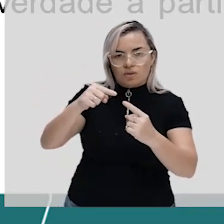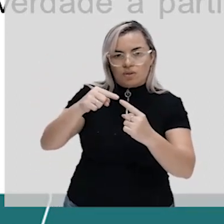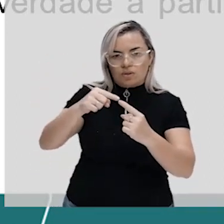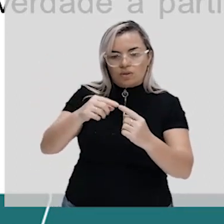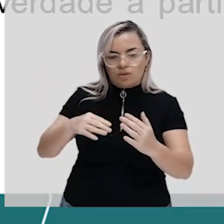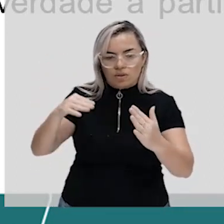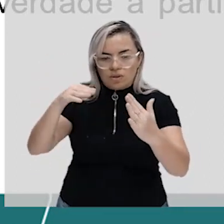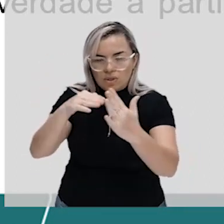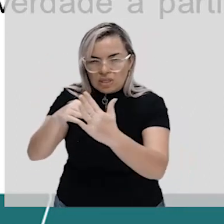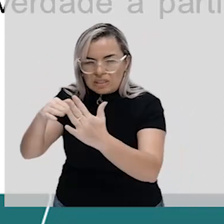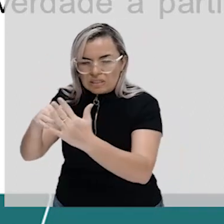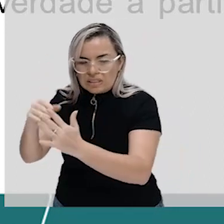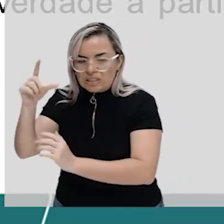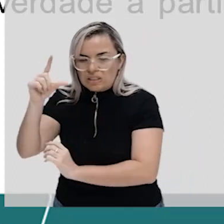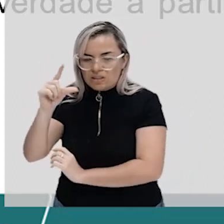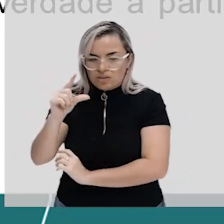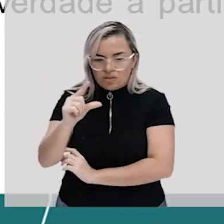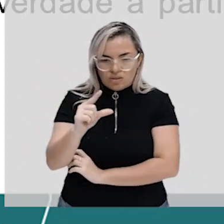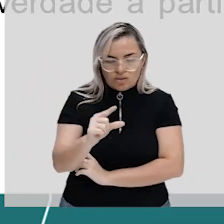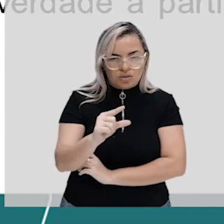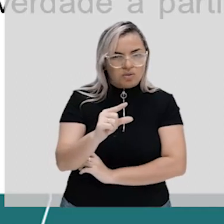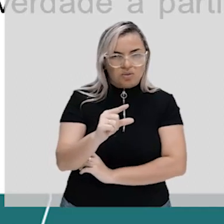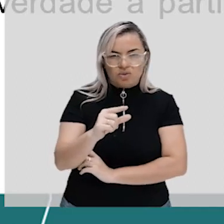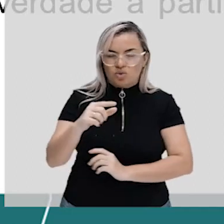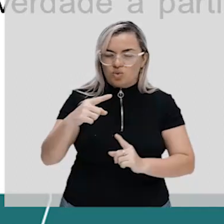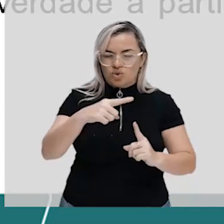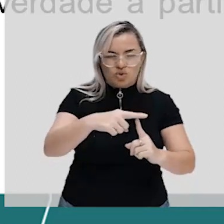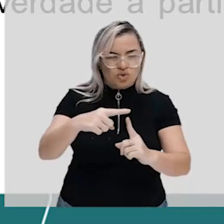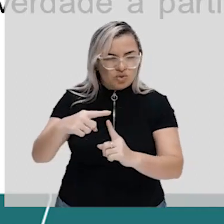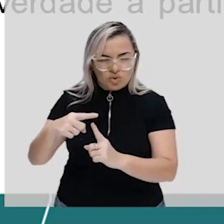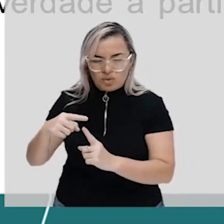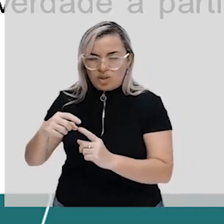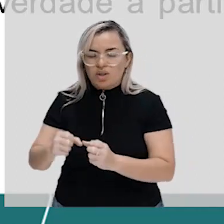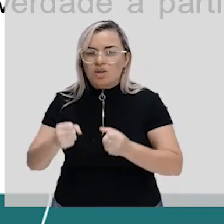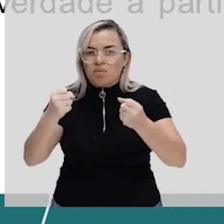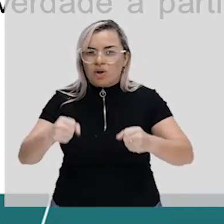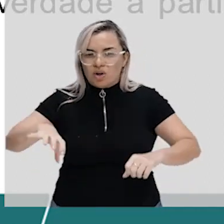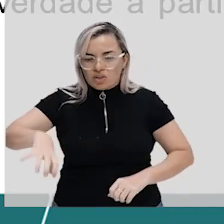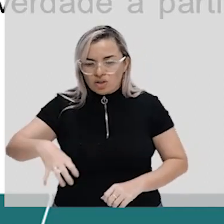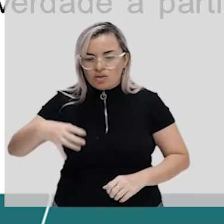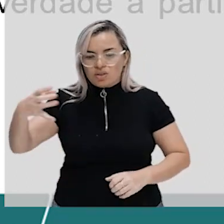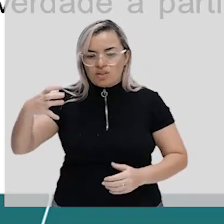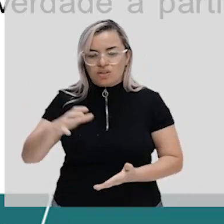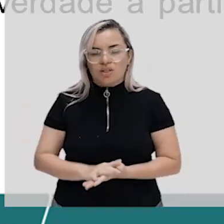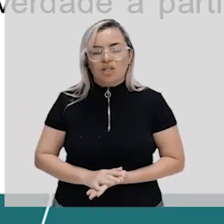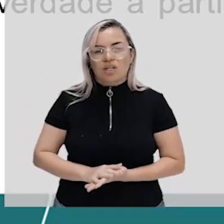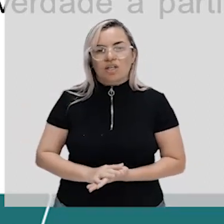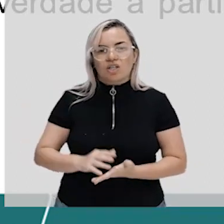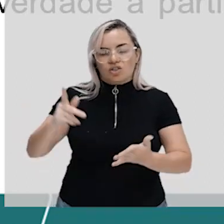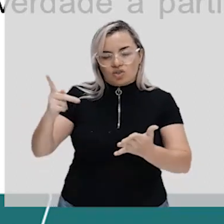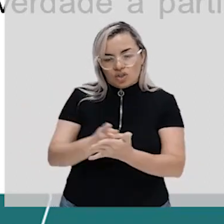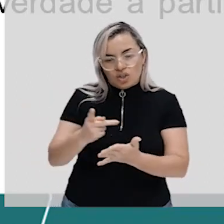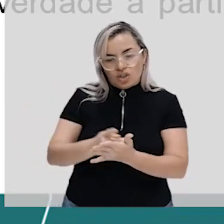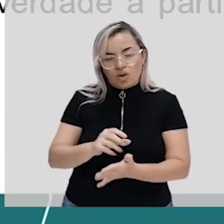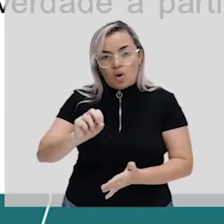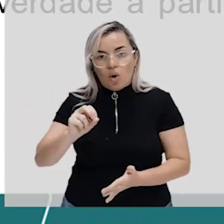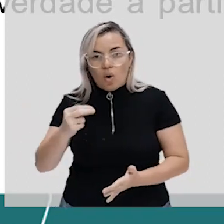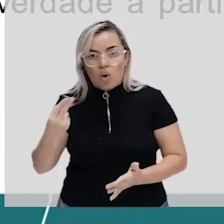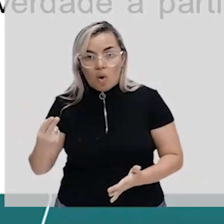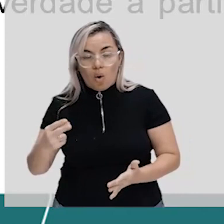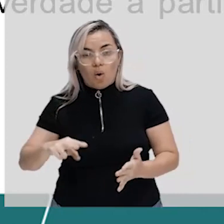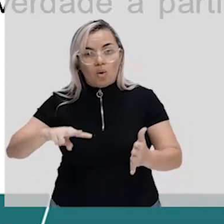ou reduzir ao máximo todo tipo de erro ou ambiguidade. Então, a ciência ela quer